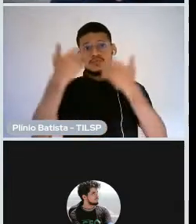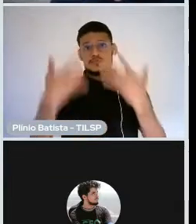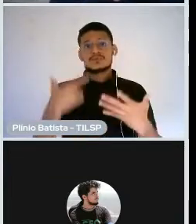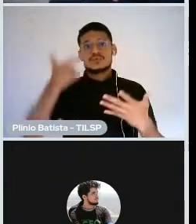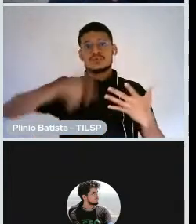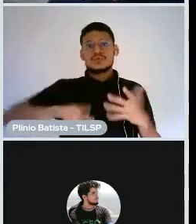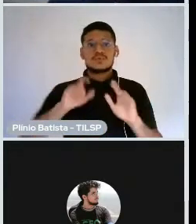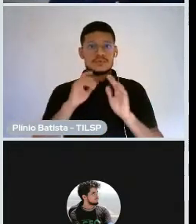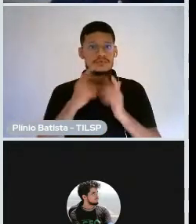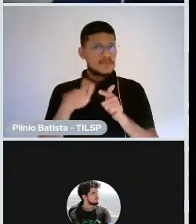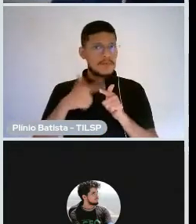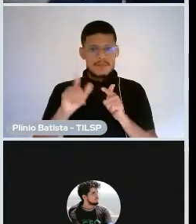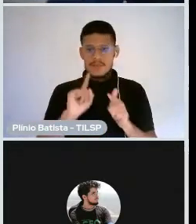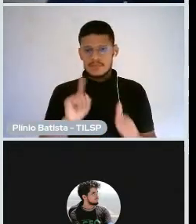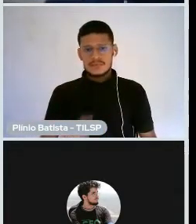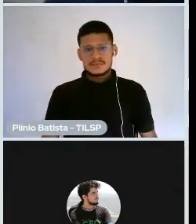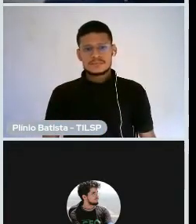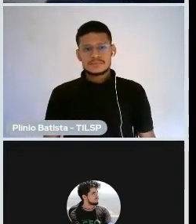problema.